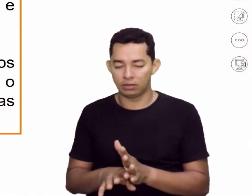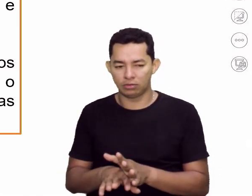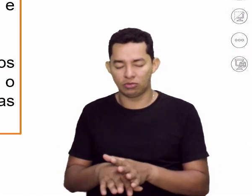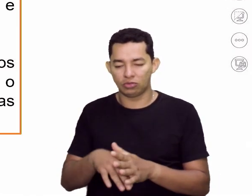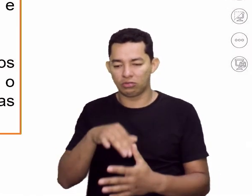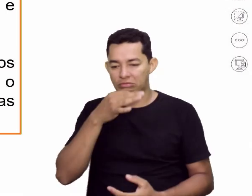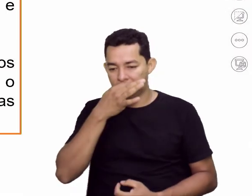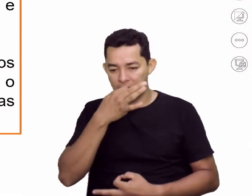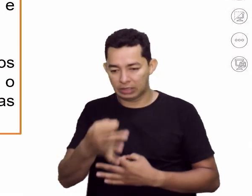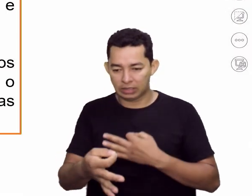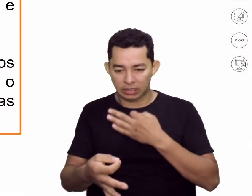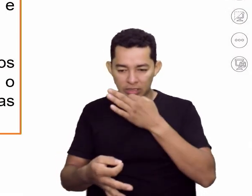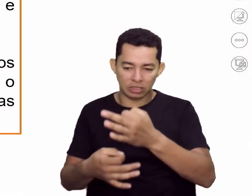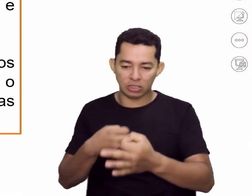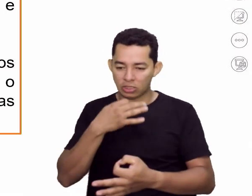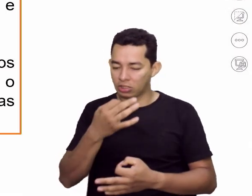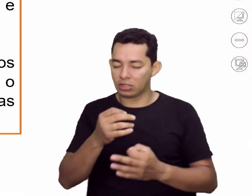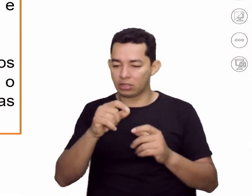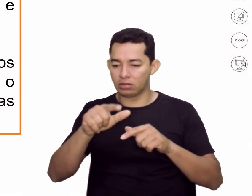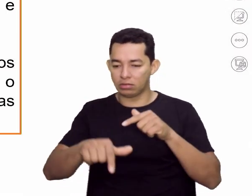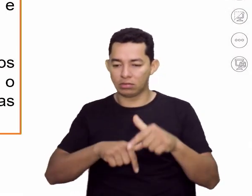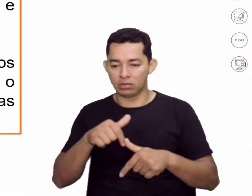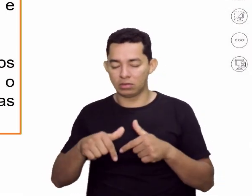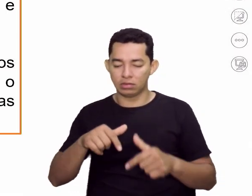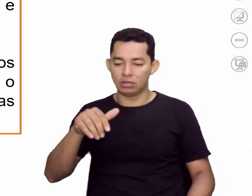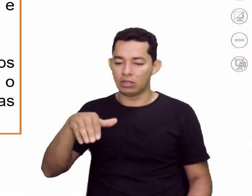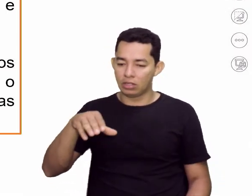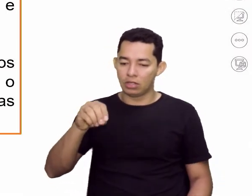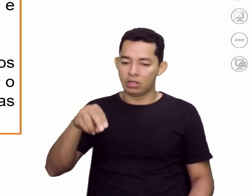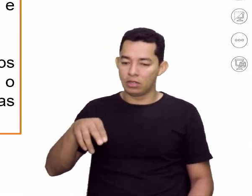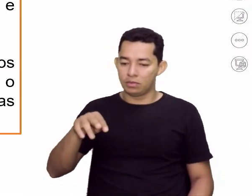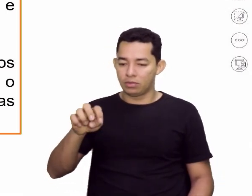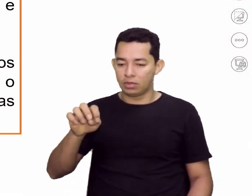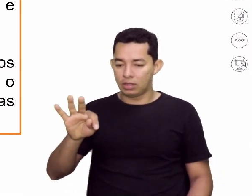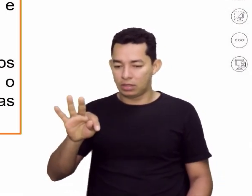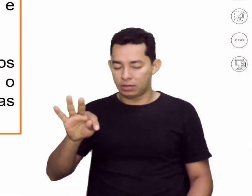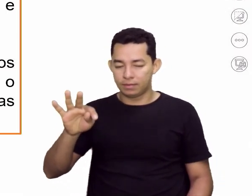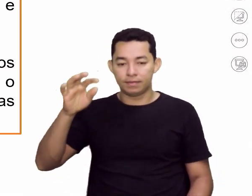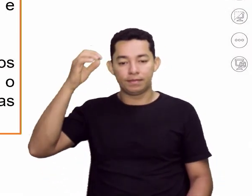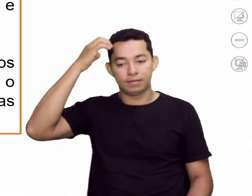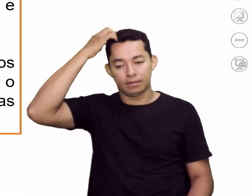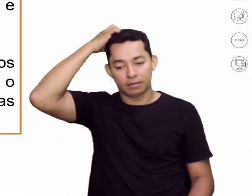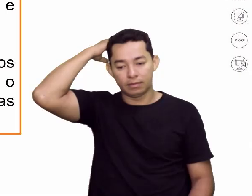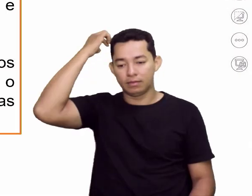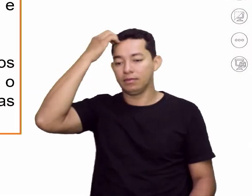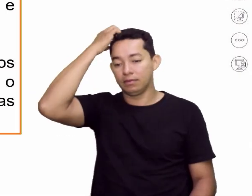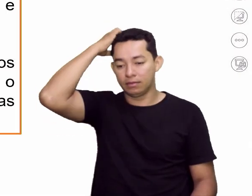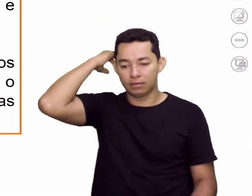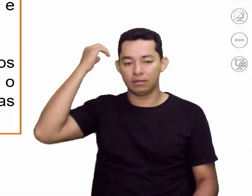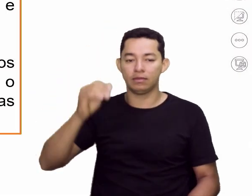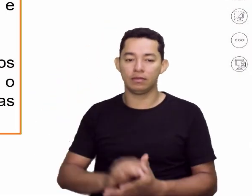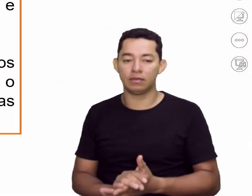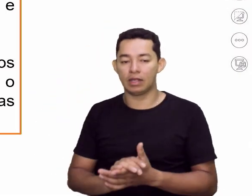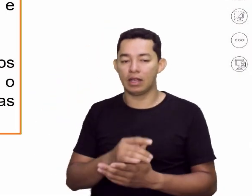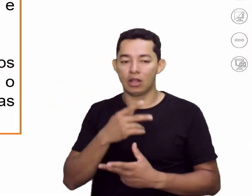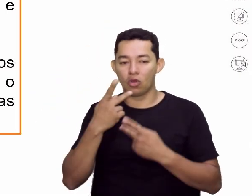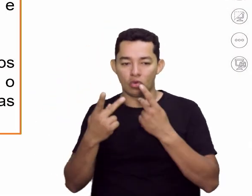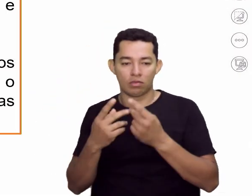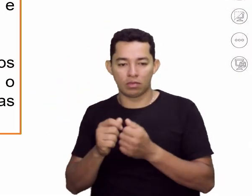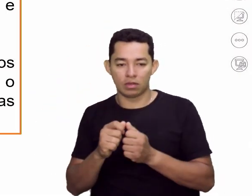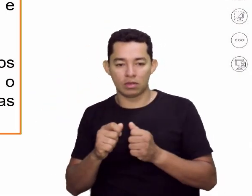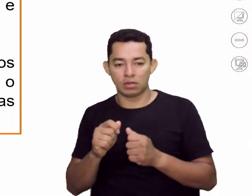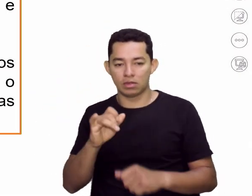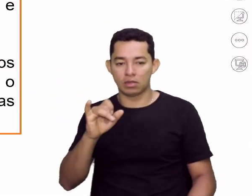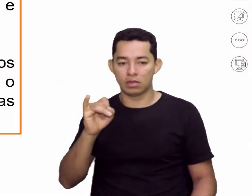desprezando o trabalho do Monet, né, ele colocou isso aí como um insulto, chamou o quadro